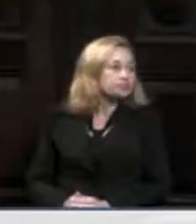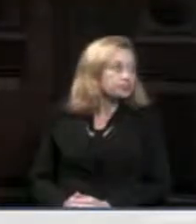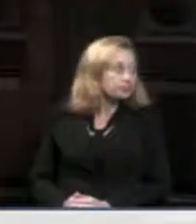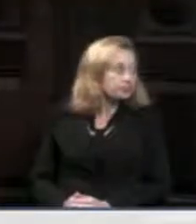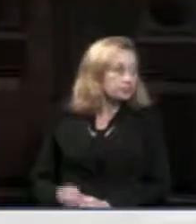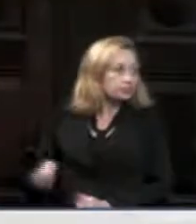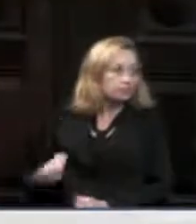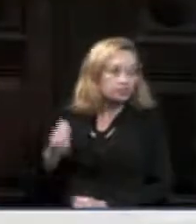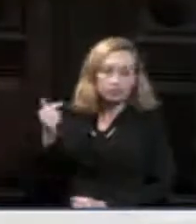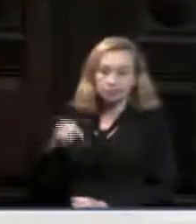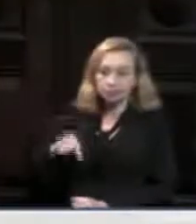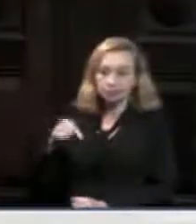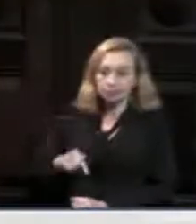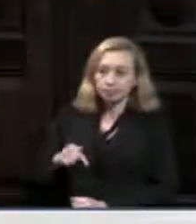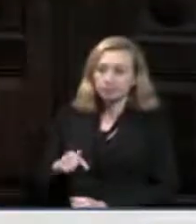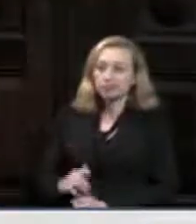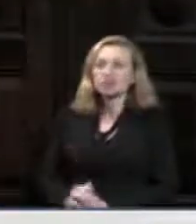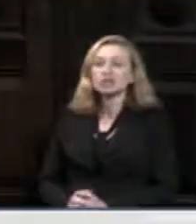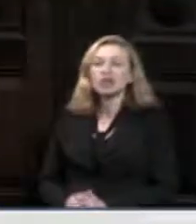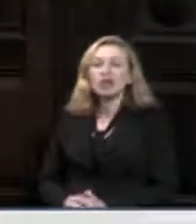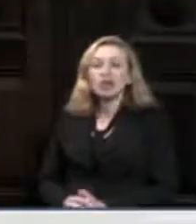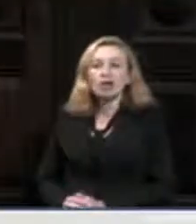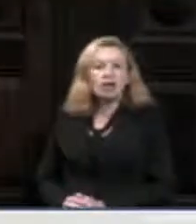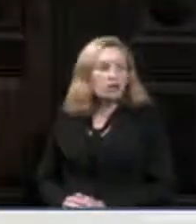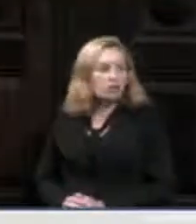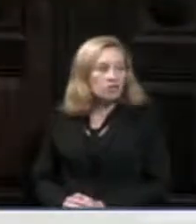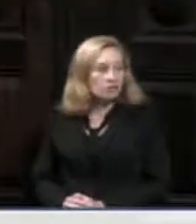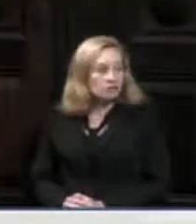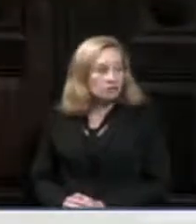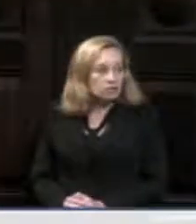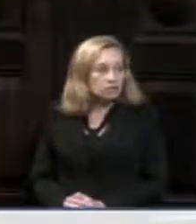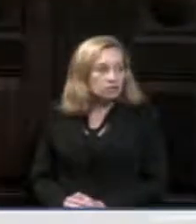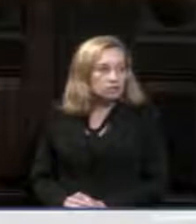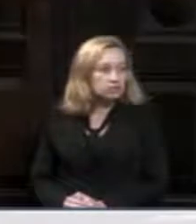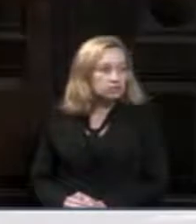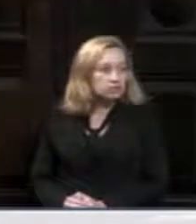parlamento, criamos, então,